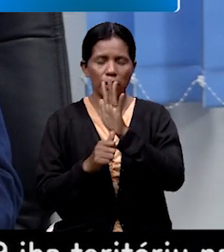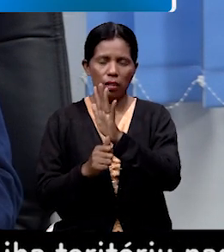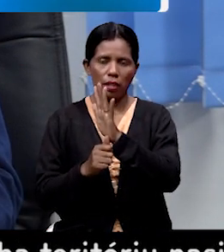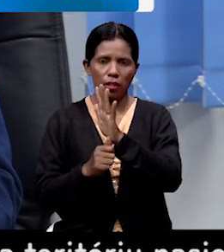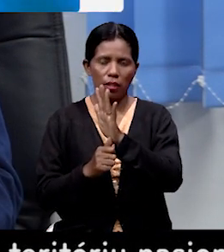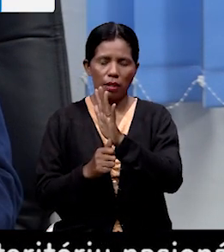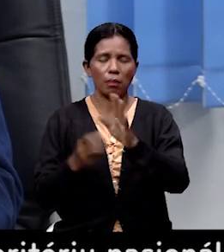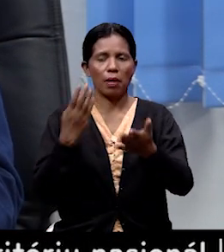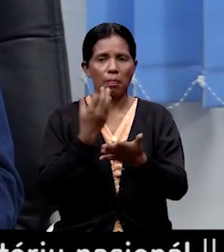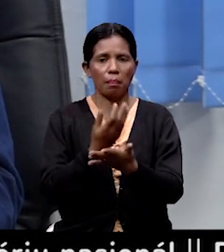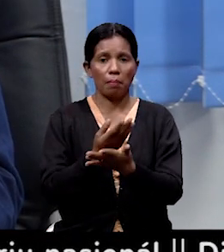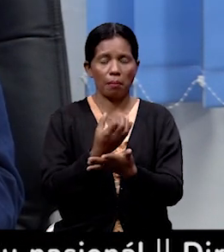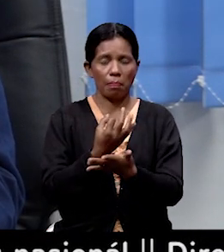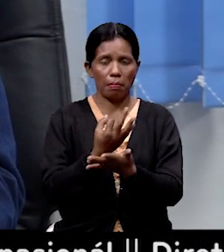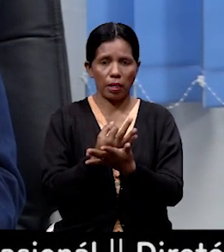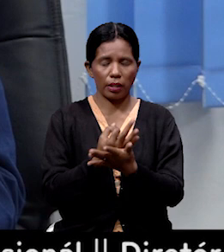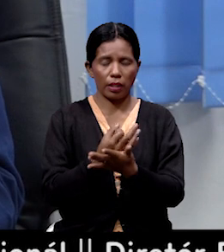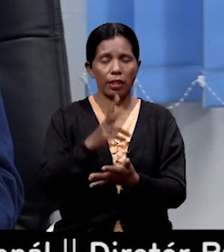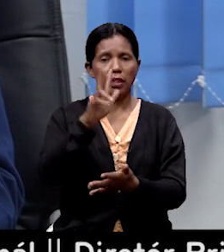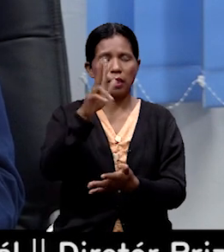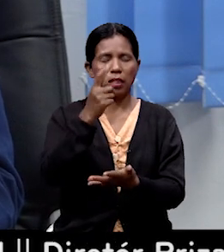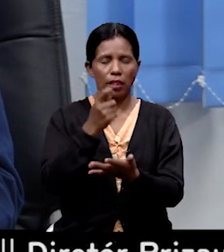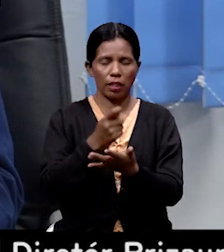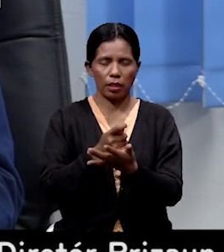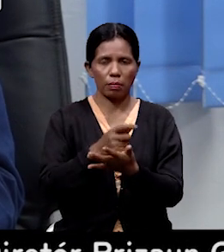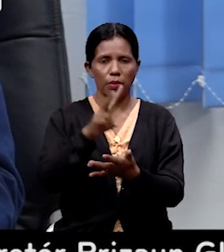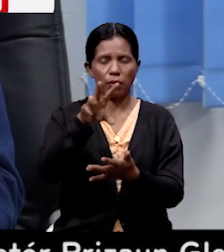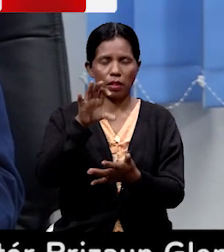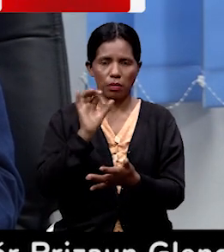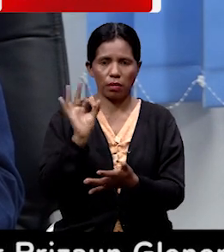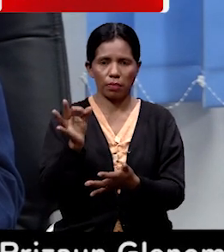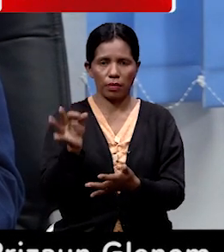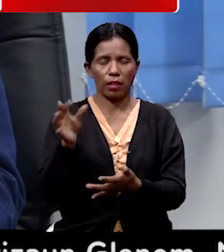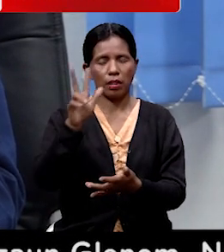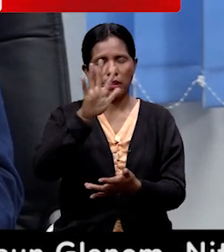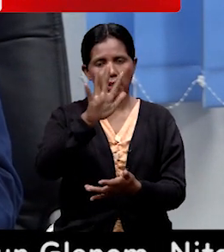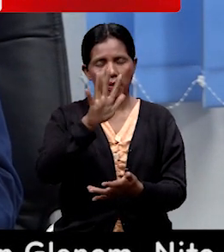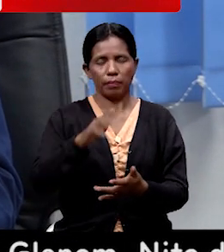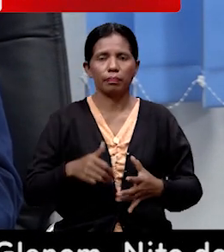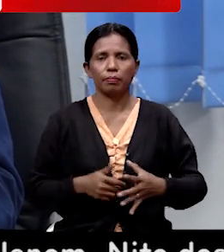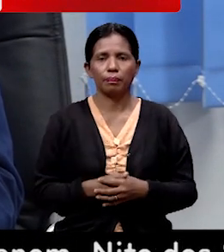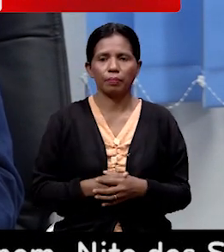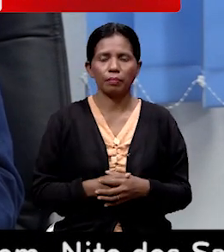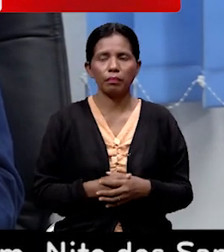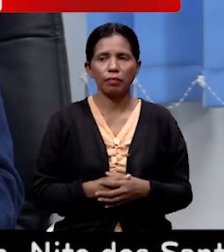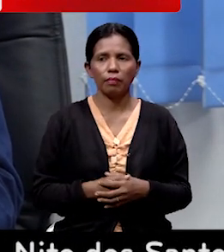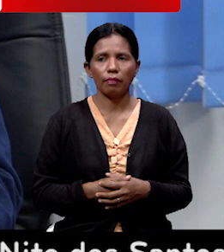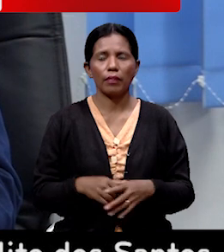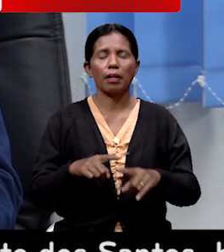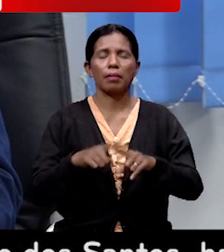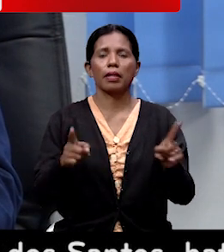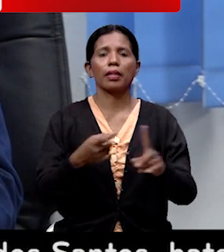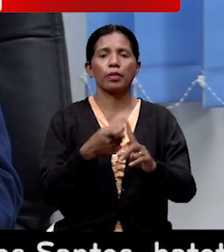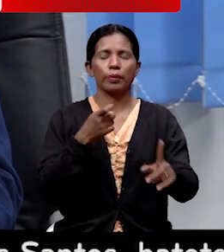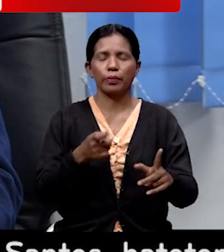Central, né, com a Zia Tigaribo, do Arato Simbilan Lima, 3.295 clientes. Mas você, onde é o